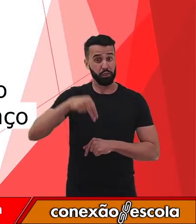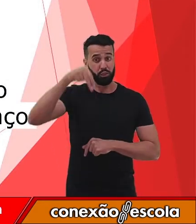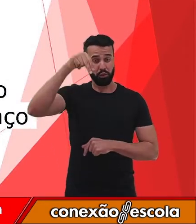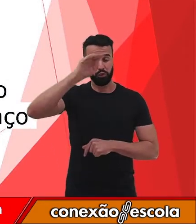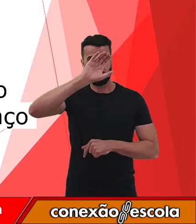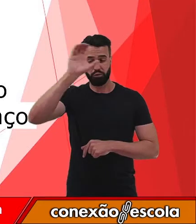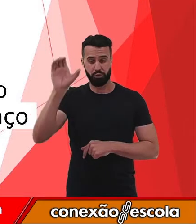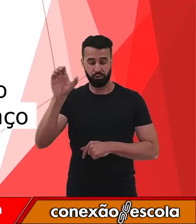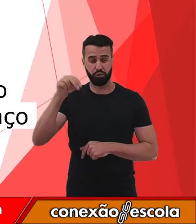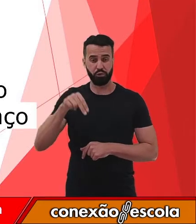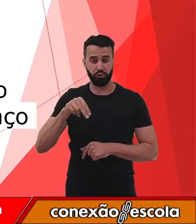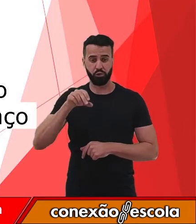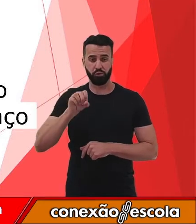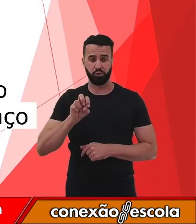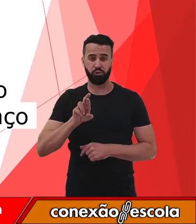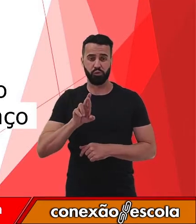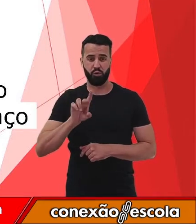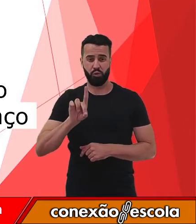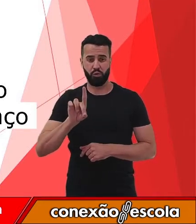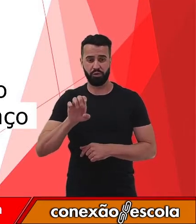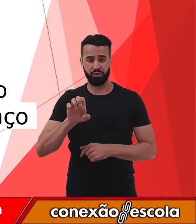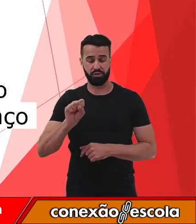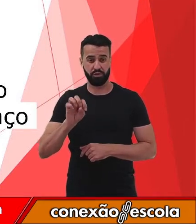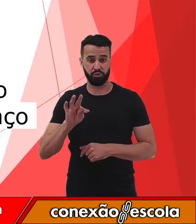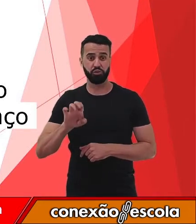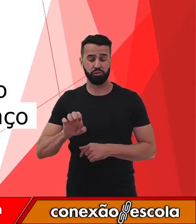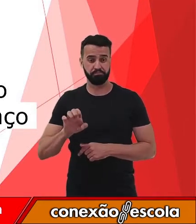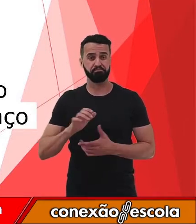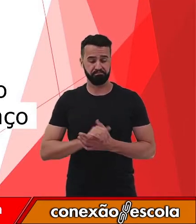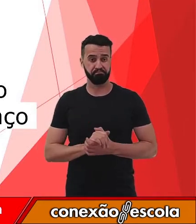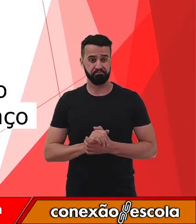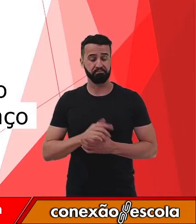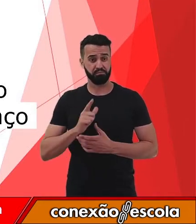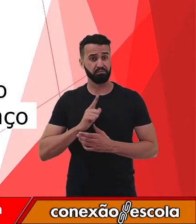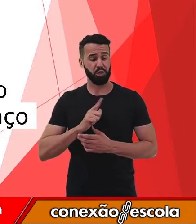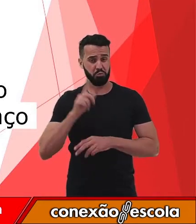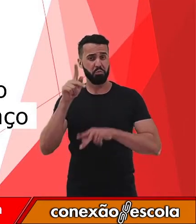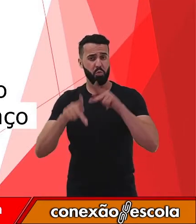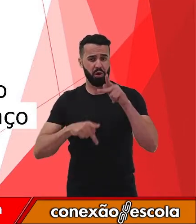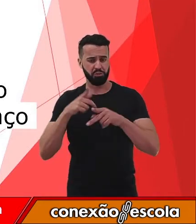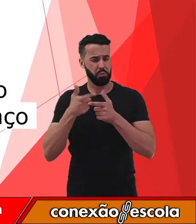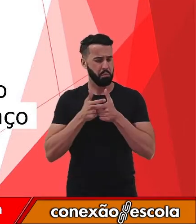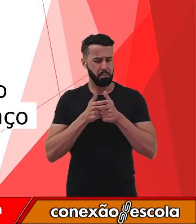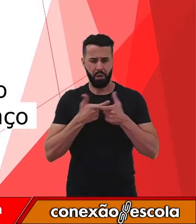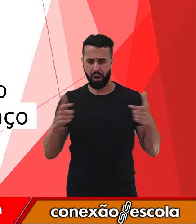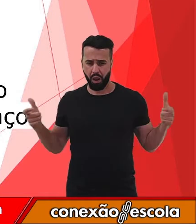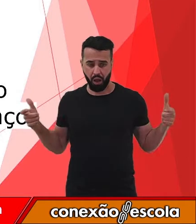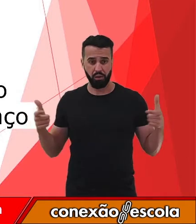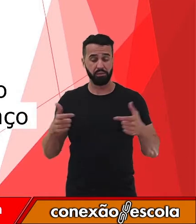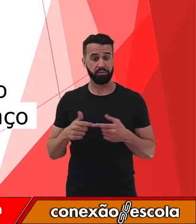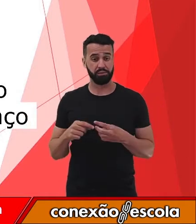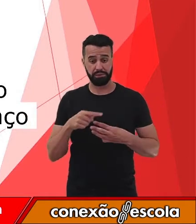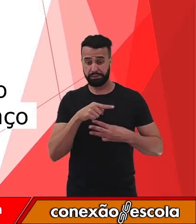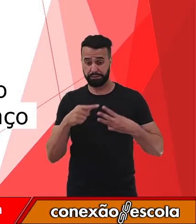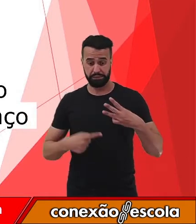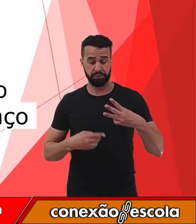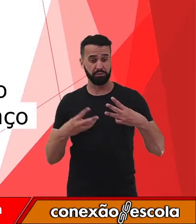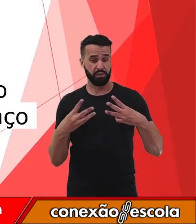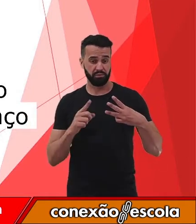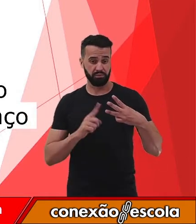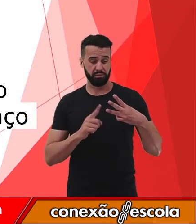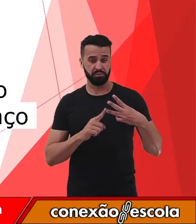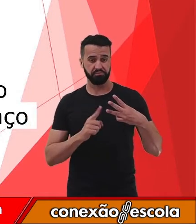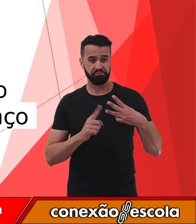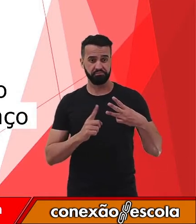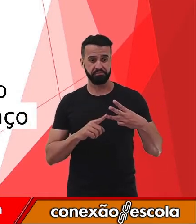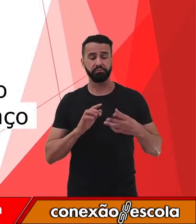maior população absoluta do nosso país, tendo aí a terceira maior extensão territorial. A